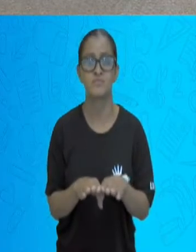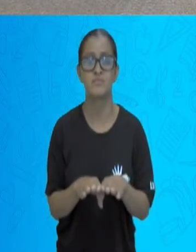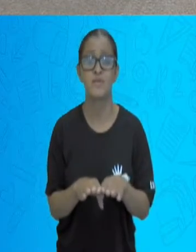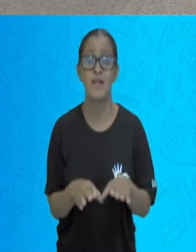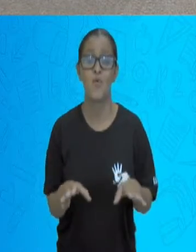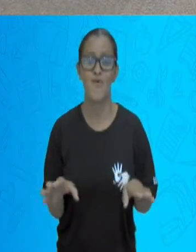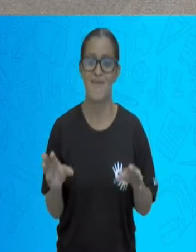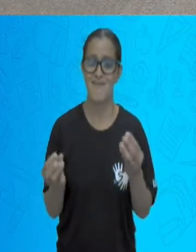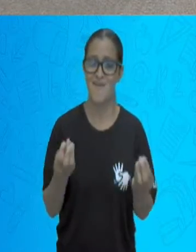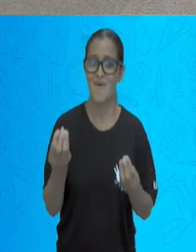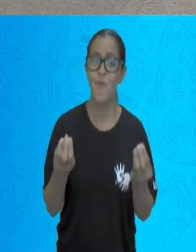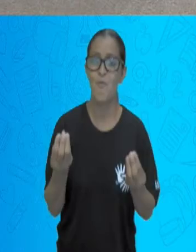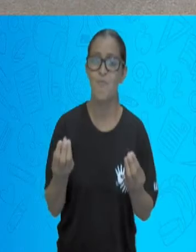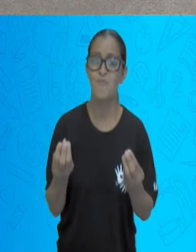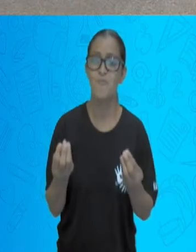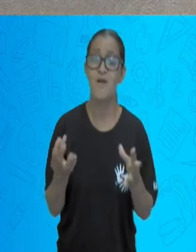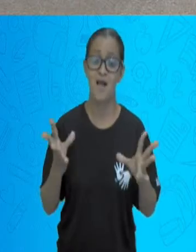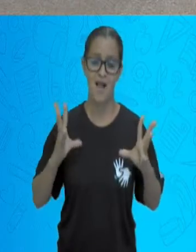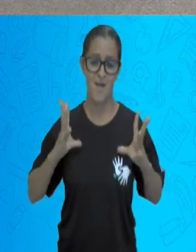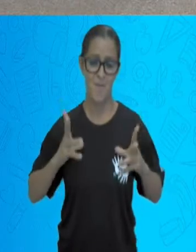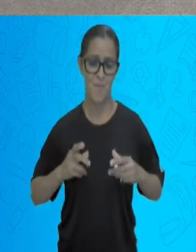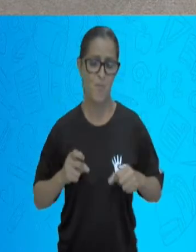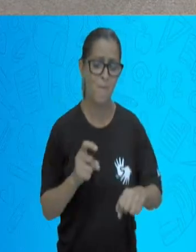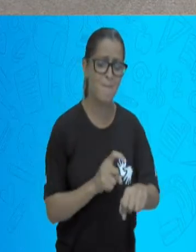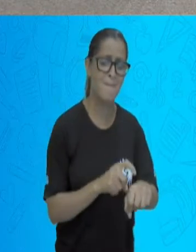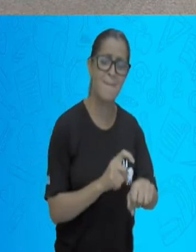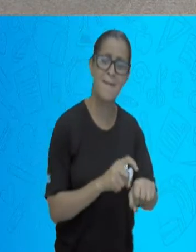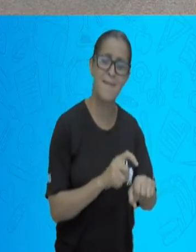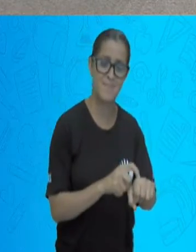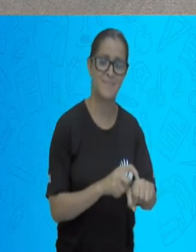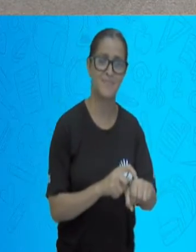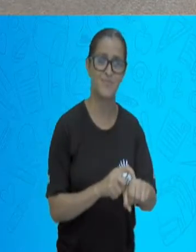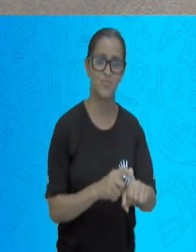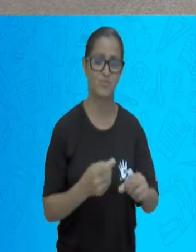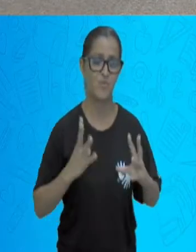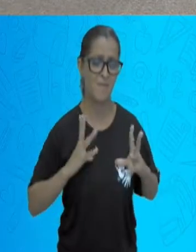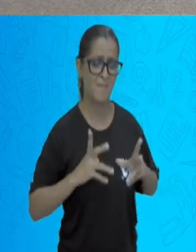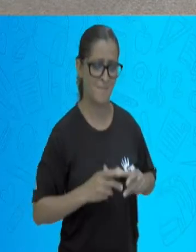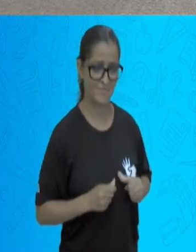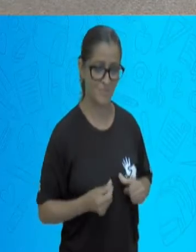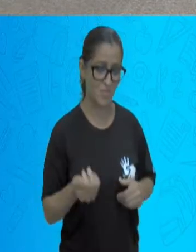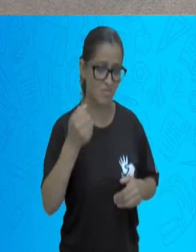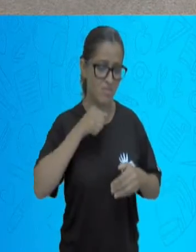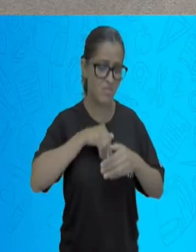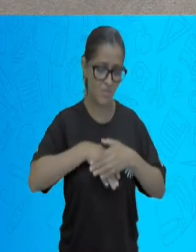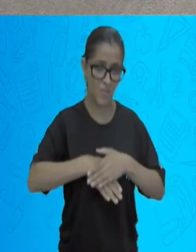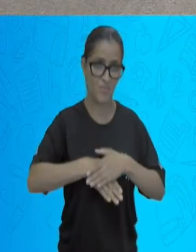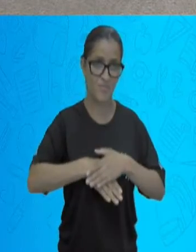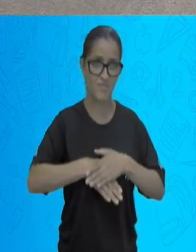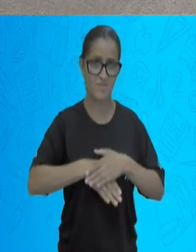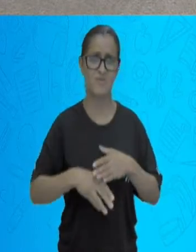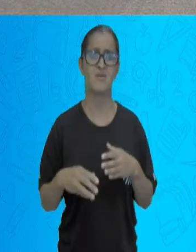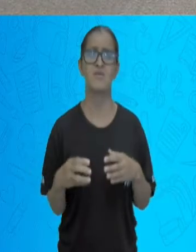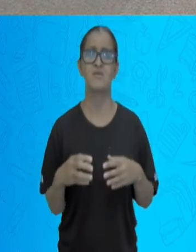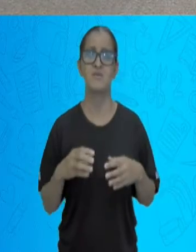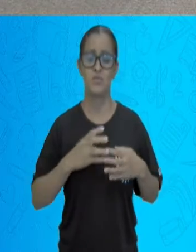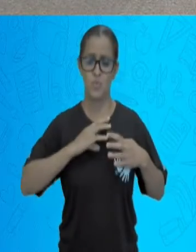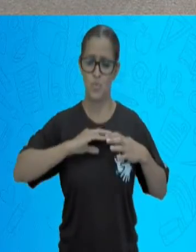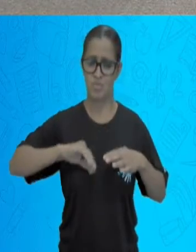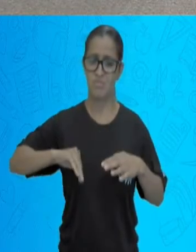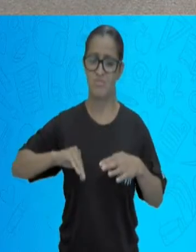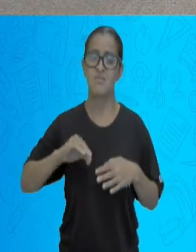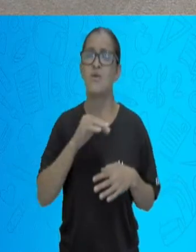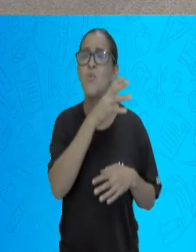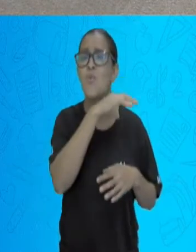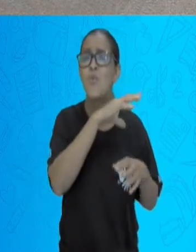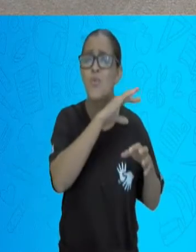parte da limpeza, né? Uma boa parte dessa limpeza é feita ali, ó, através dos cílios, que vão remover essas